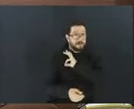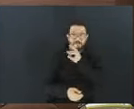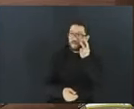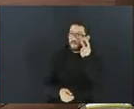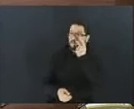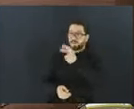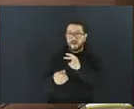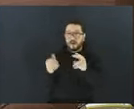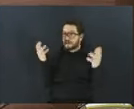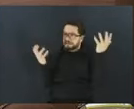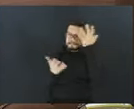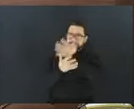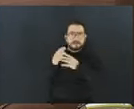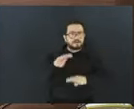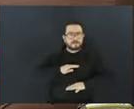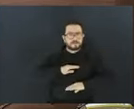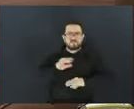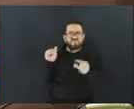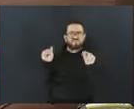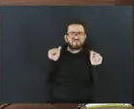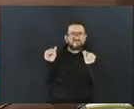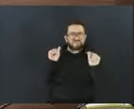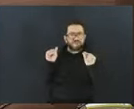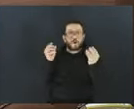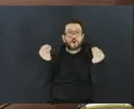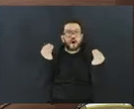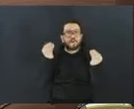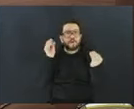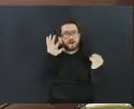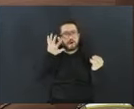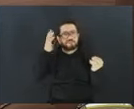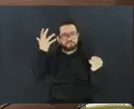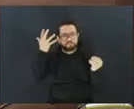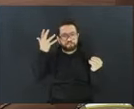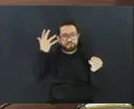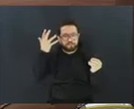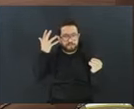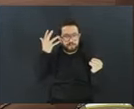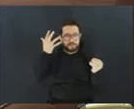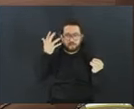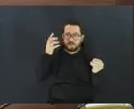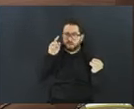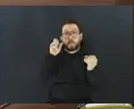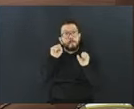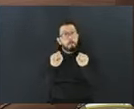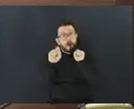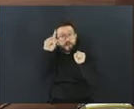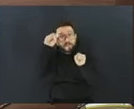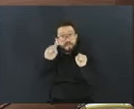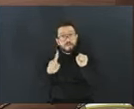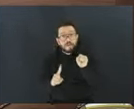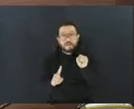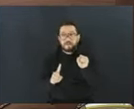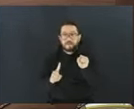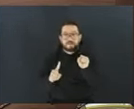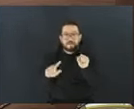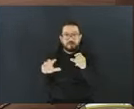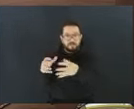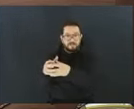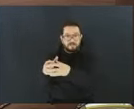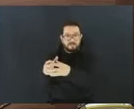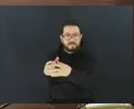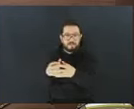se é uma pessoa que está fazendo uma bagunça ou realmente é uma pessoa deficiente, quando ele não está com aquela